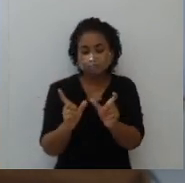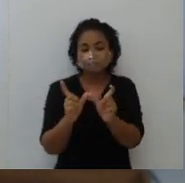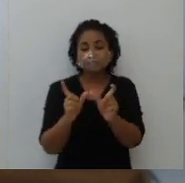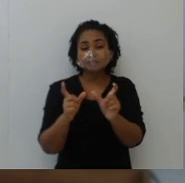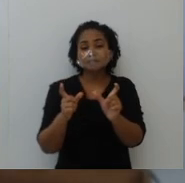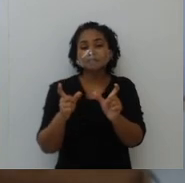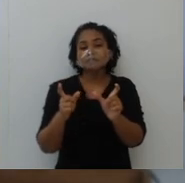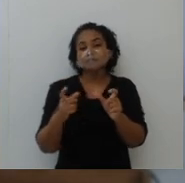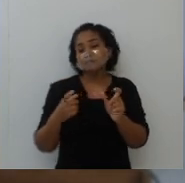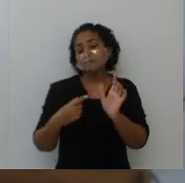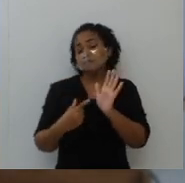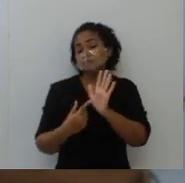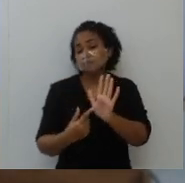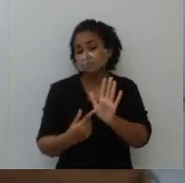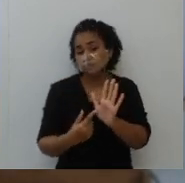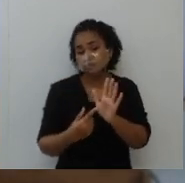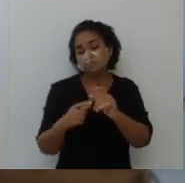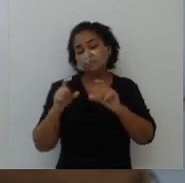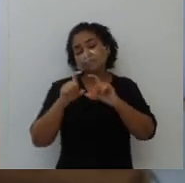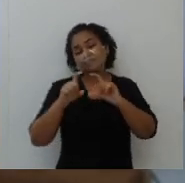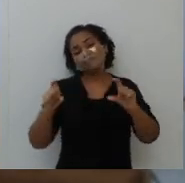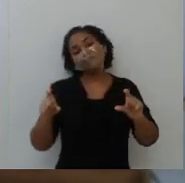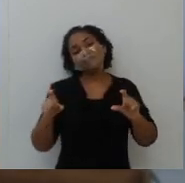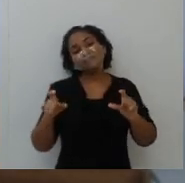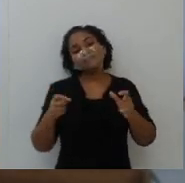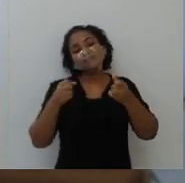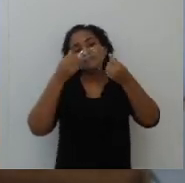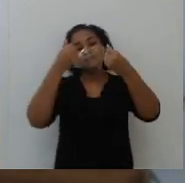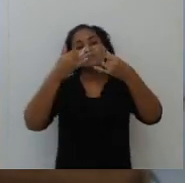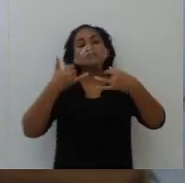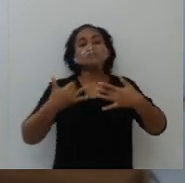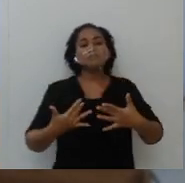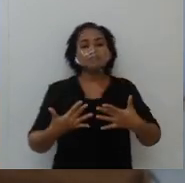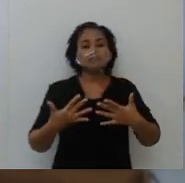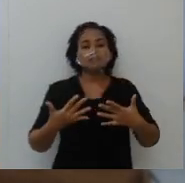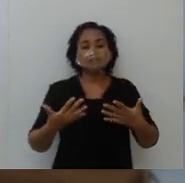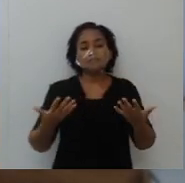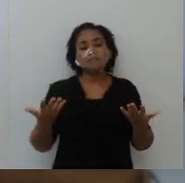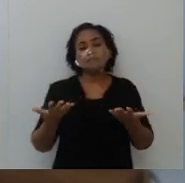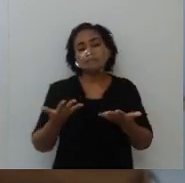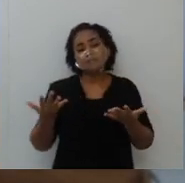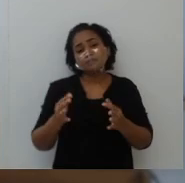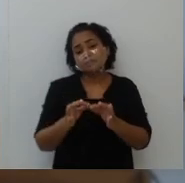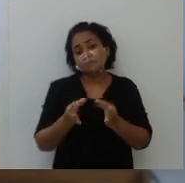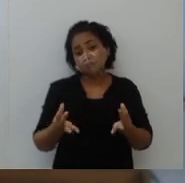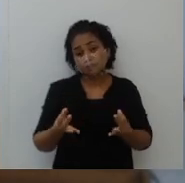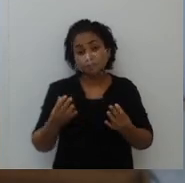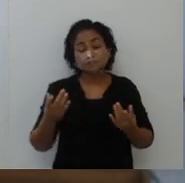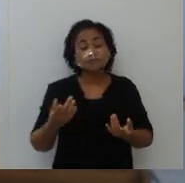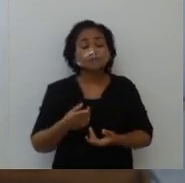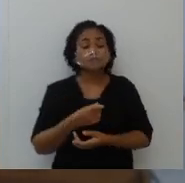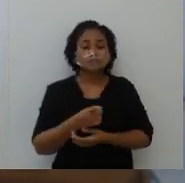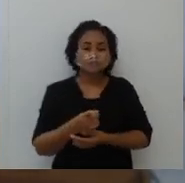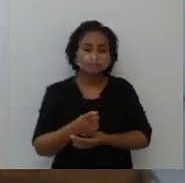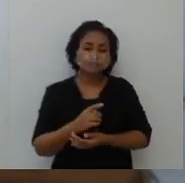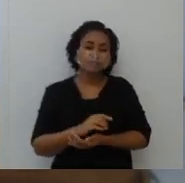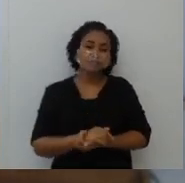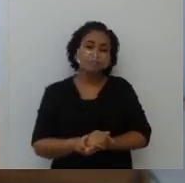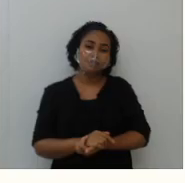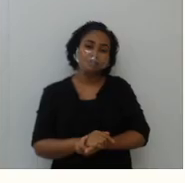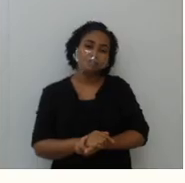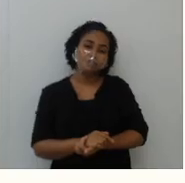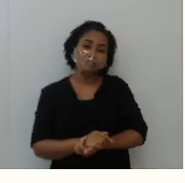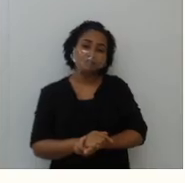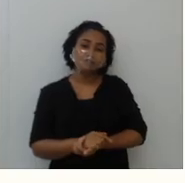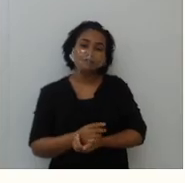que essa frase está no presente simples, tá? Então, vamos lá. Eu vou mostrar uma tabelinha aqui para